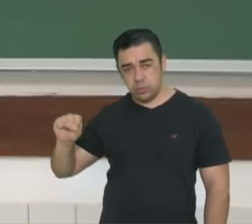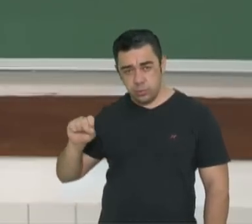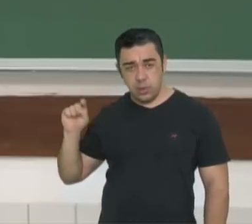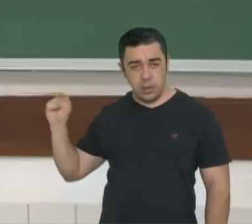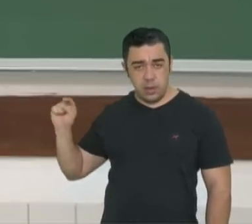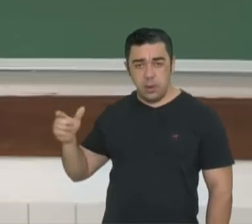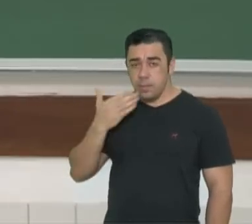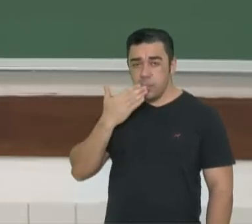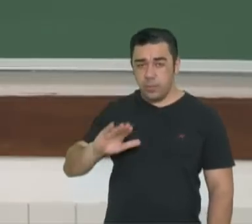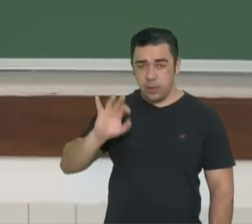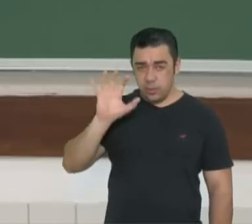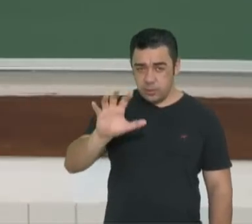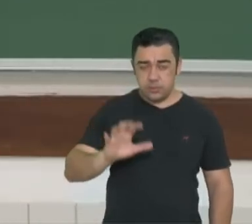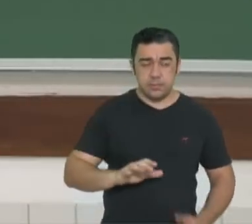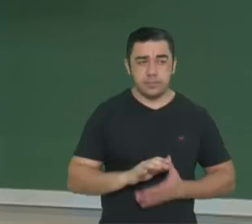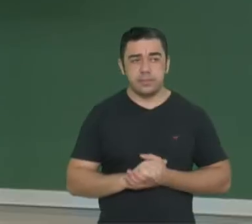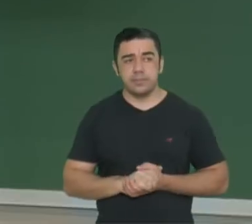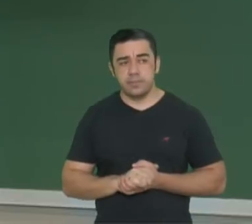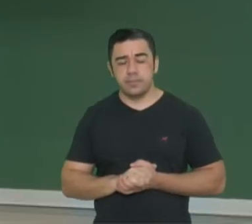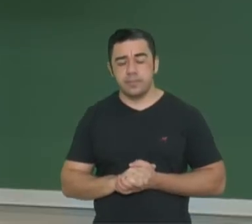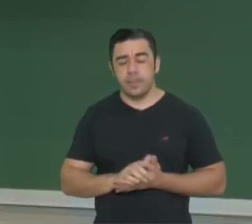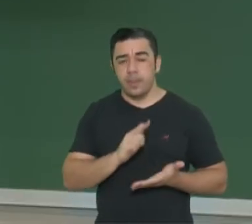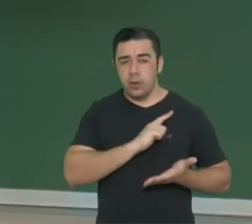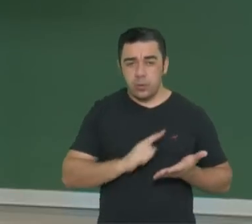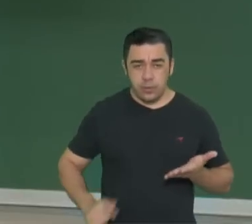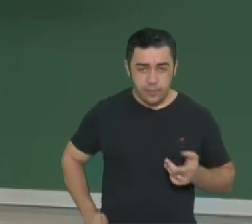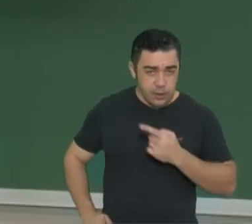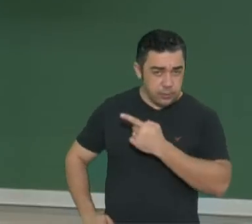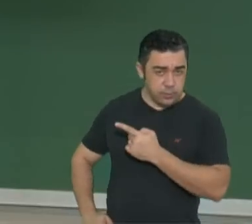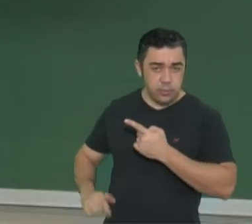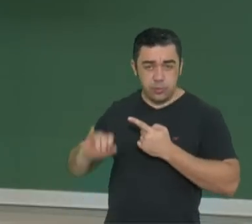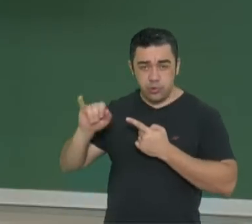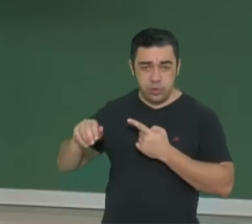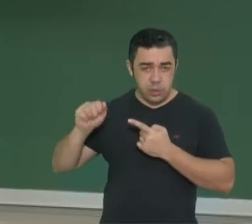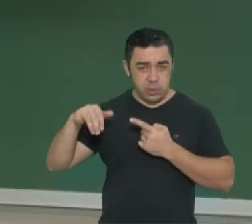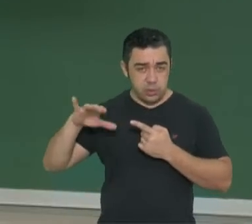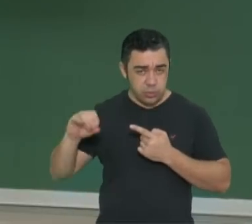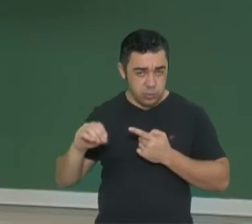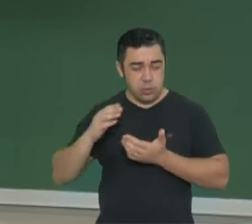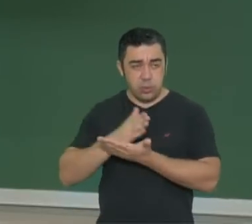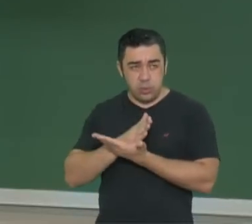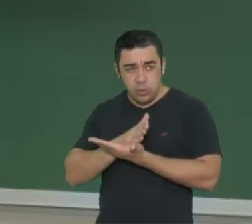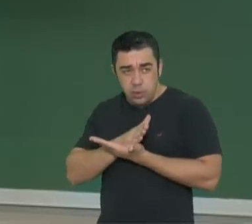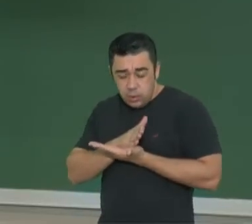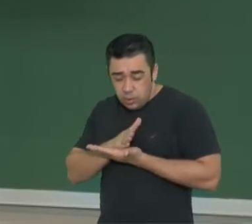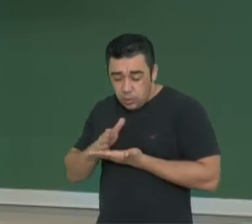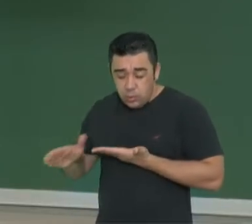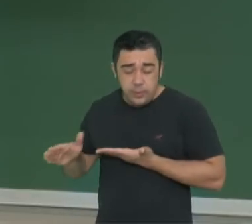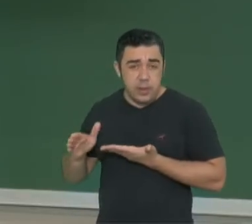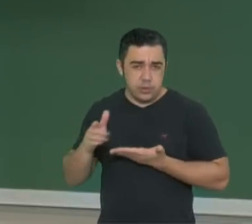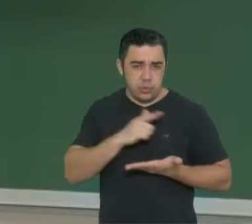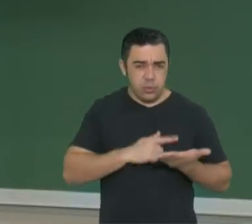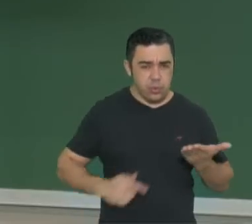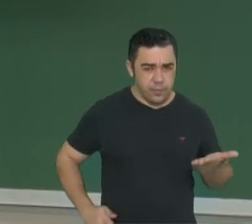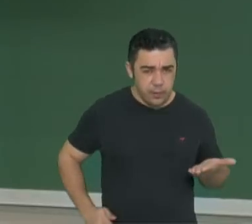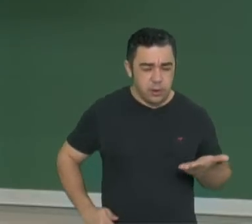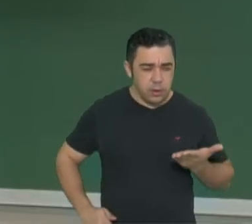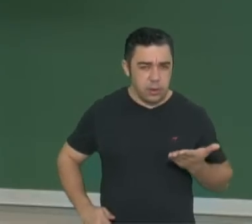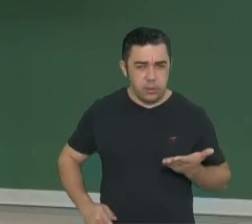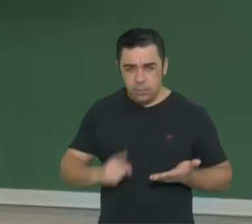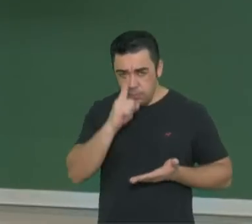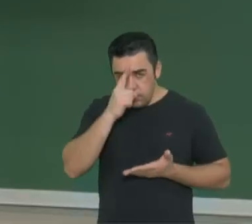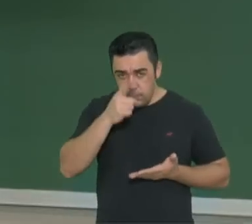essas promessas. O governo do Jânio, então, para começar a governar, ele